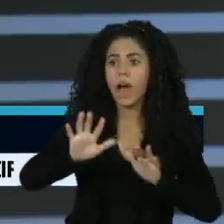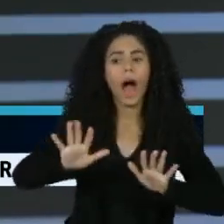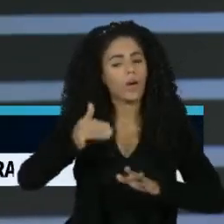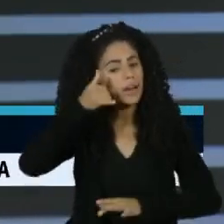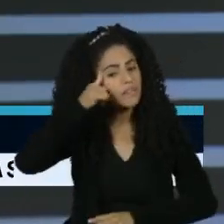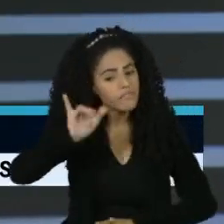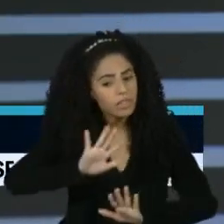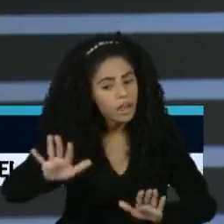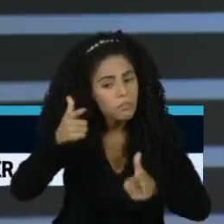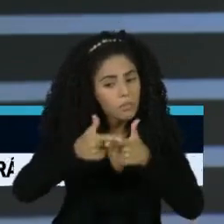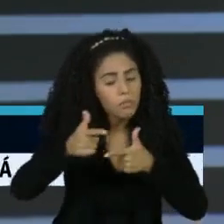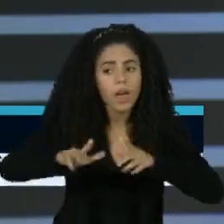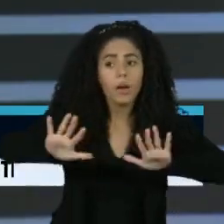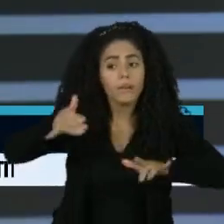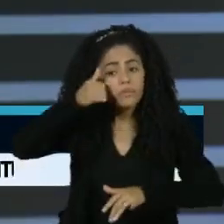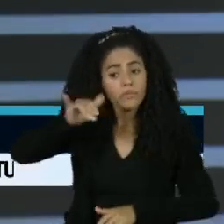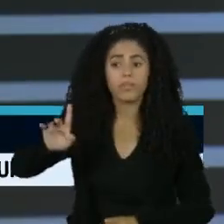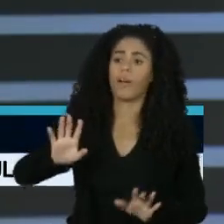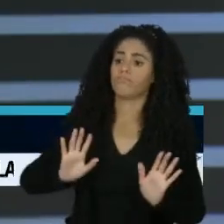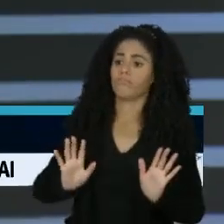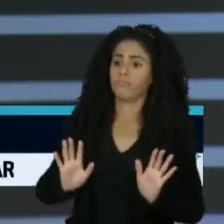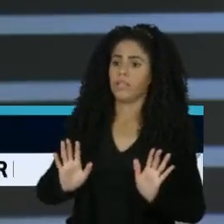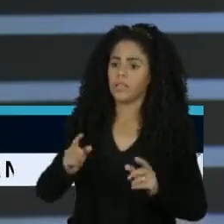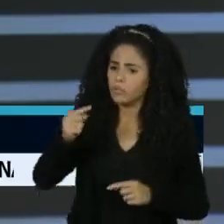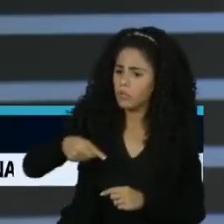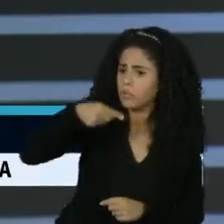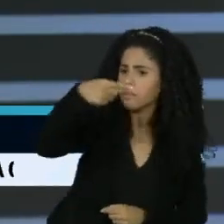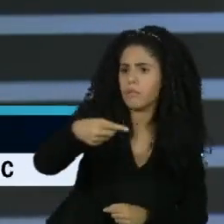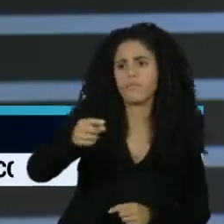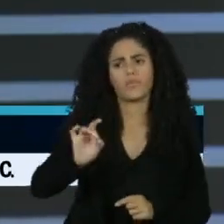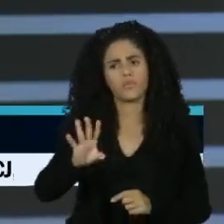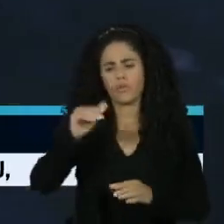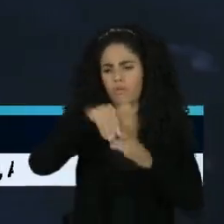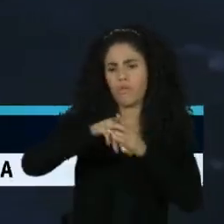novo se acusados disso e decidiram por adiar o processo é